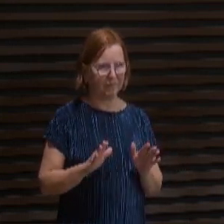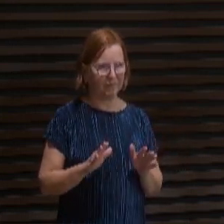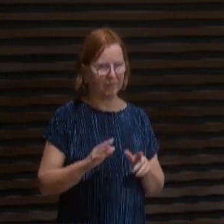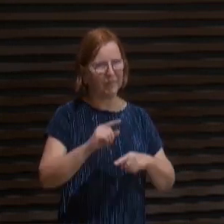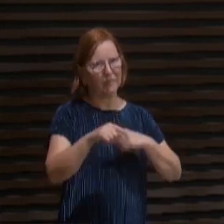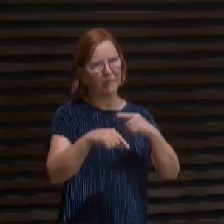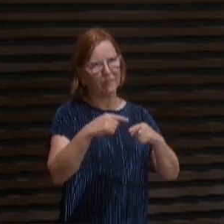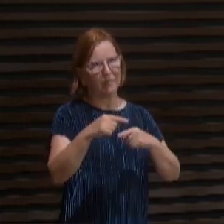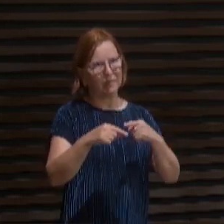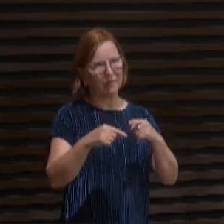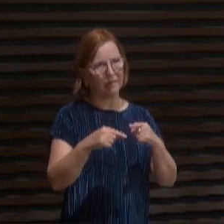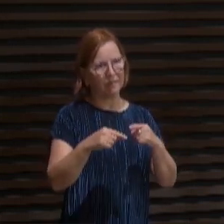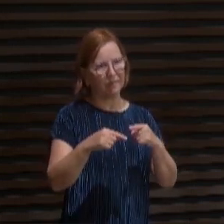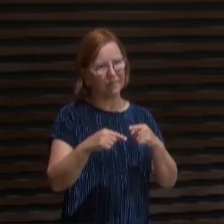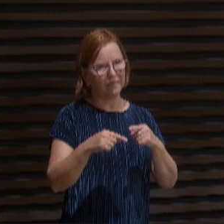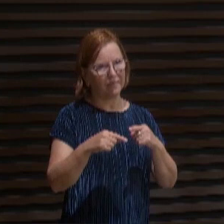depois desde